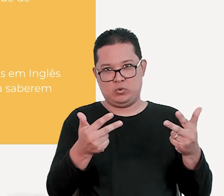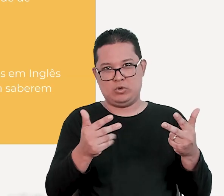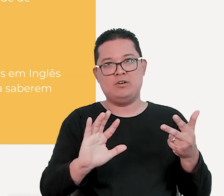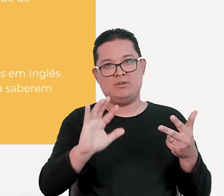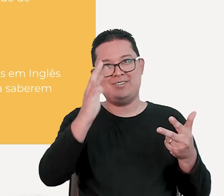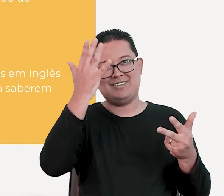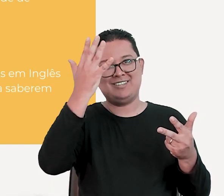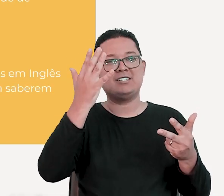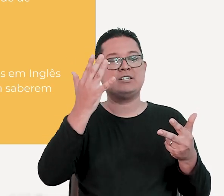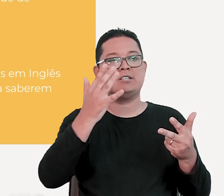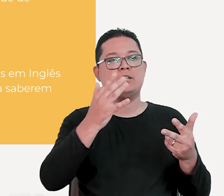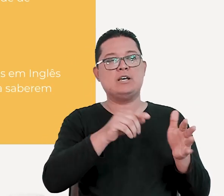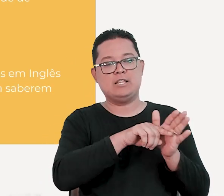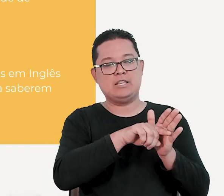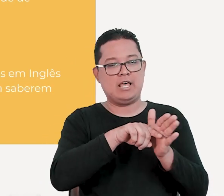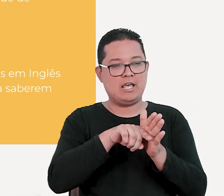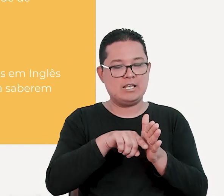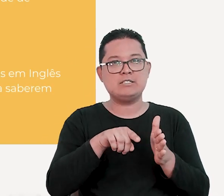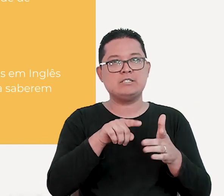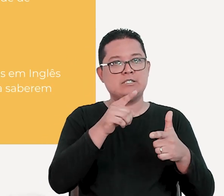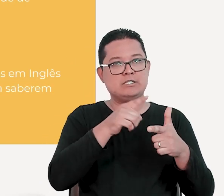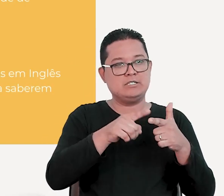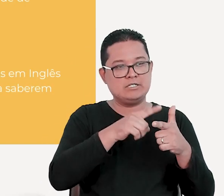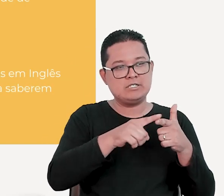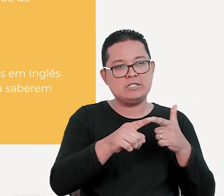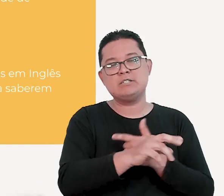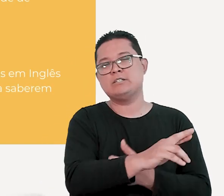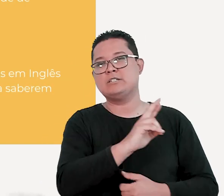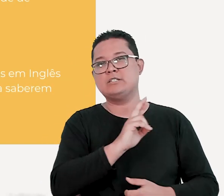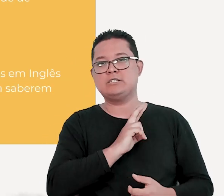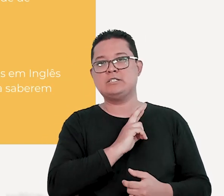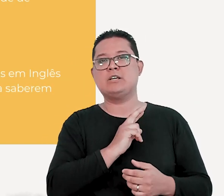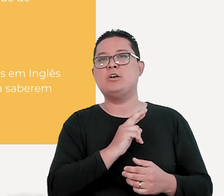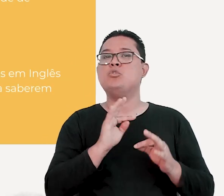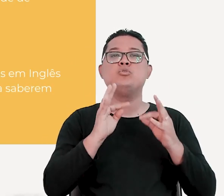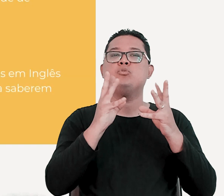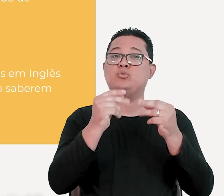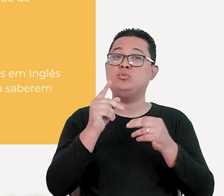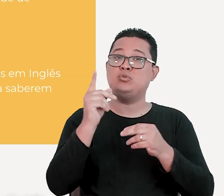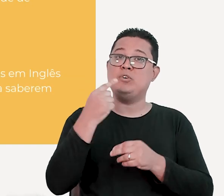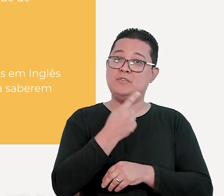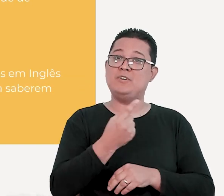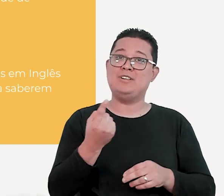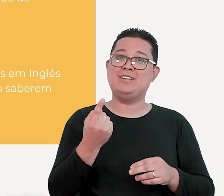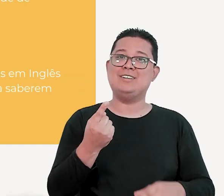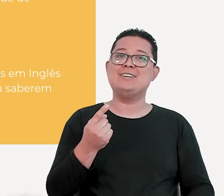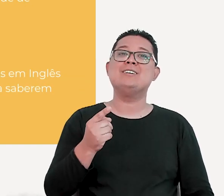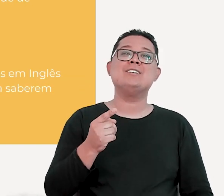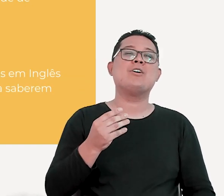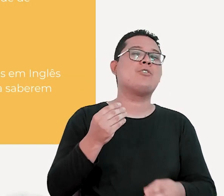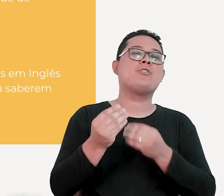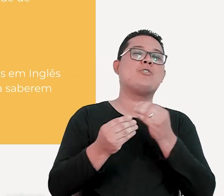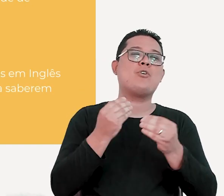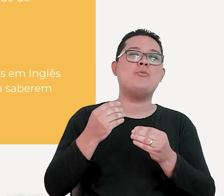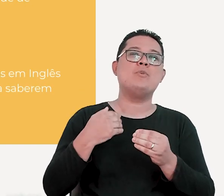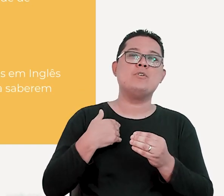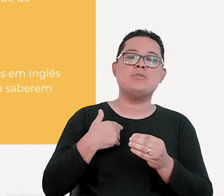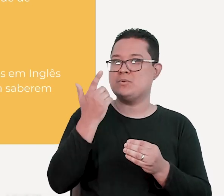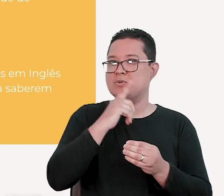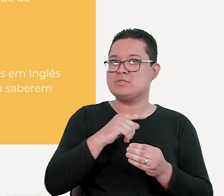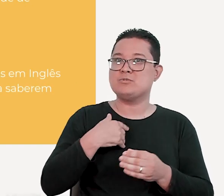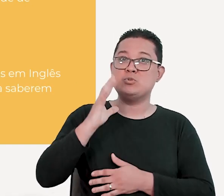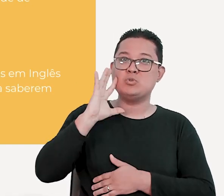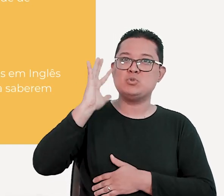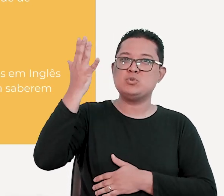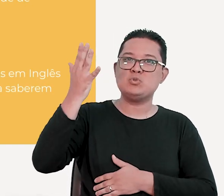que eles perguntarem para você, eles estão esperando essa resposta usando esse método STAR. Eles querem saber como que você desenrola os seus problemas,